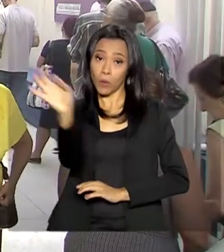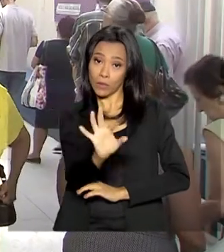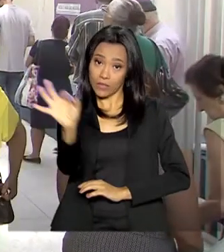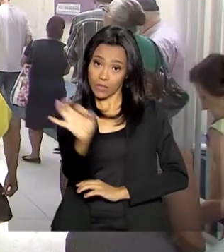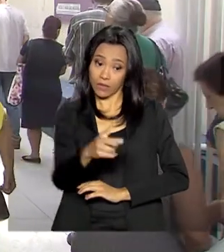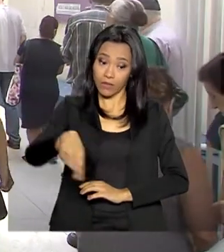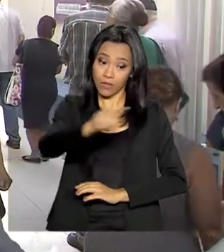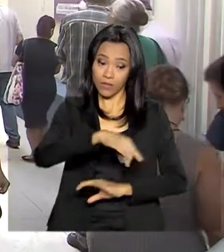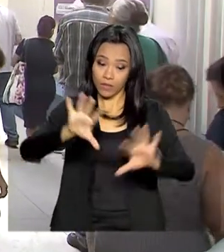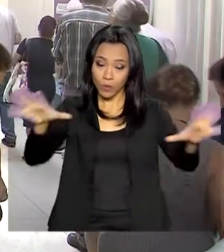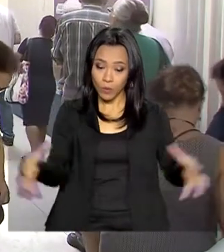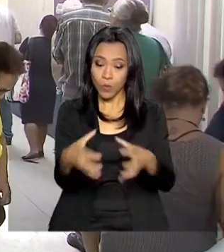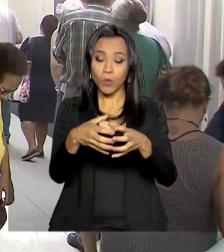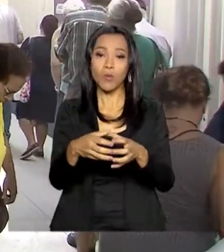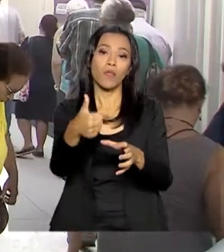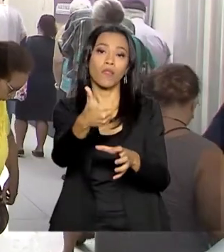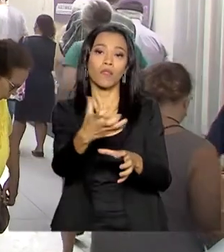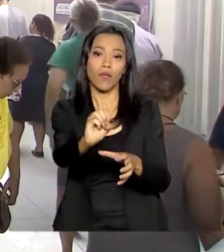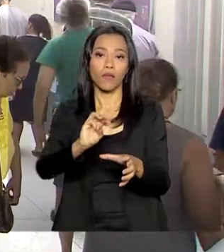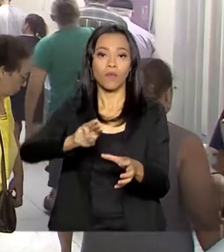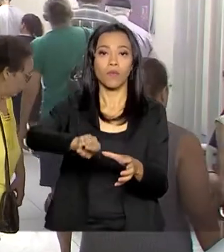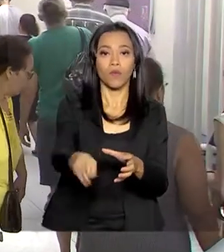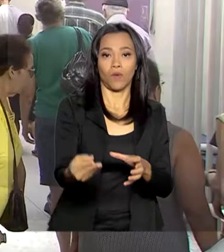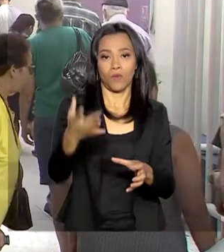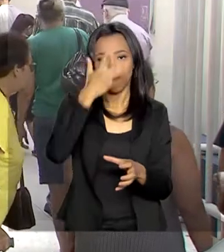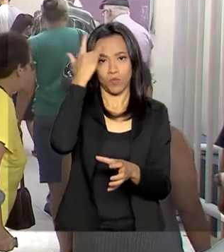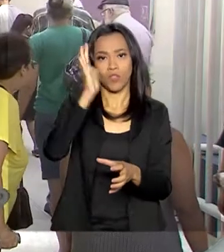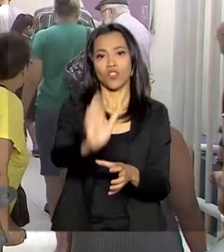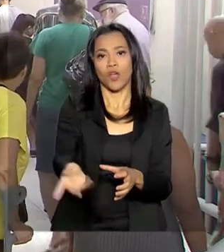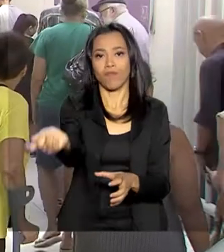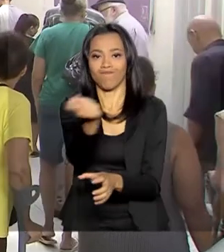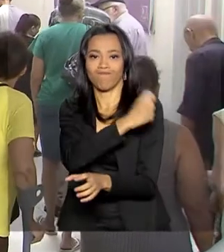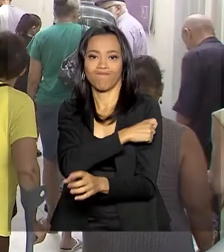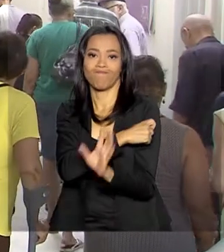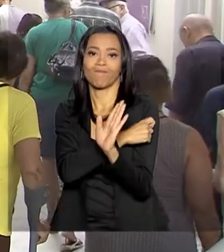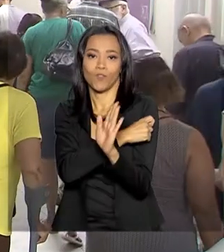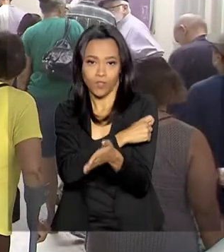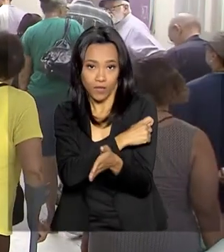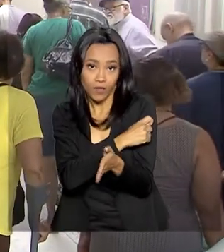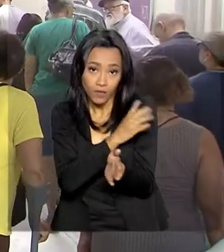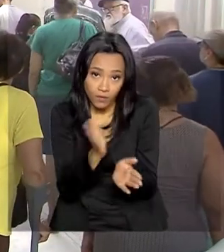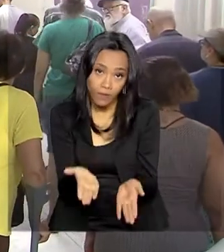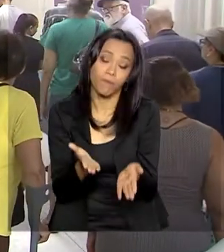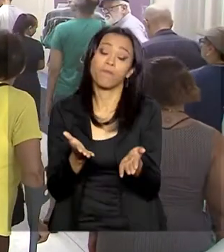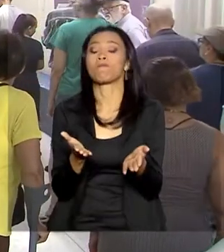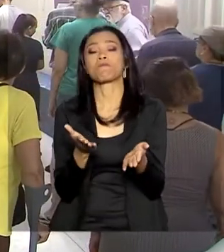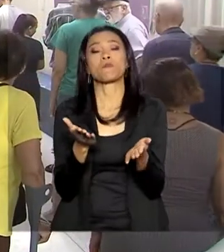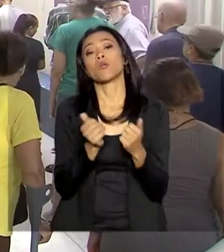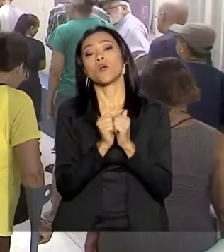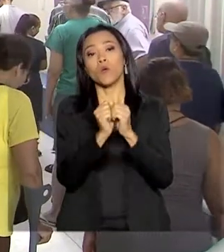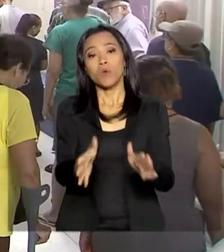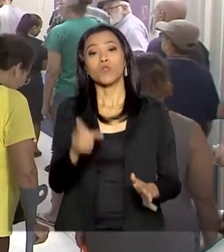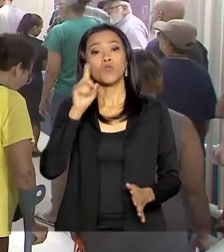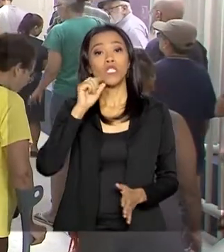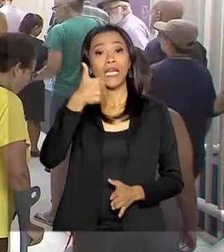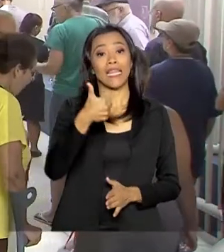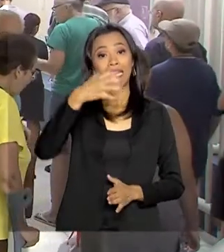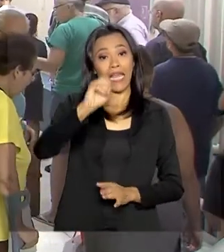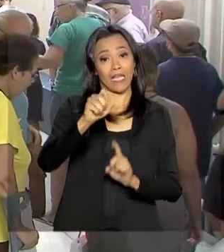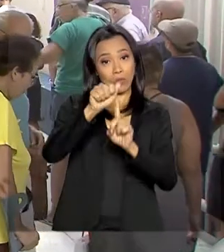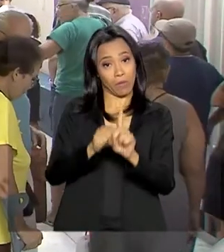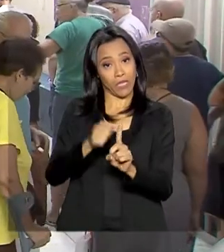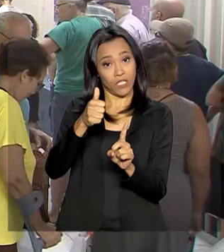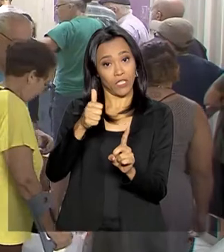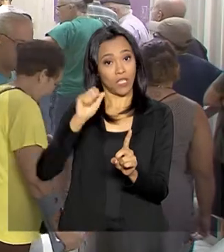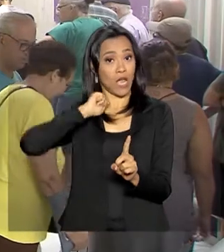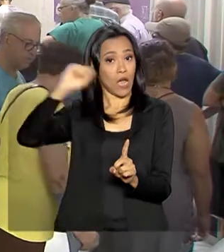contingente todo, 10 milhões de pessoas, já foram vacinados. E para essa campanha, que teve início no dia 10 de abril, estão sendo